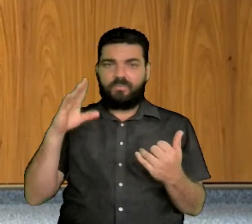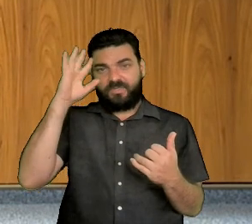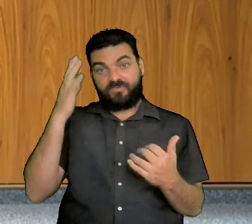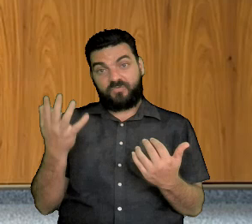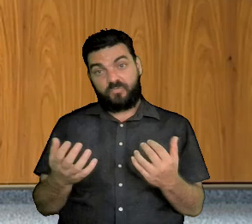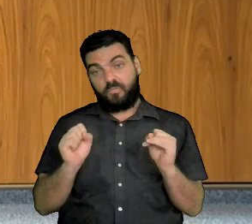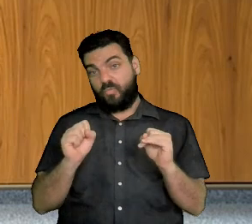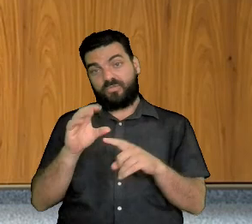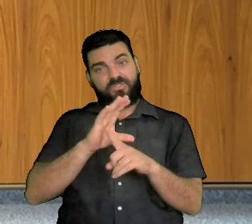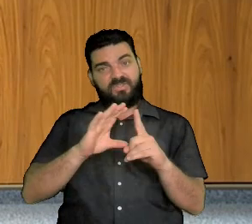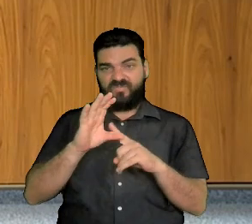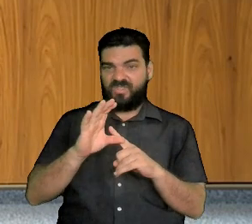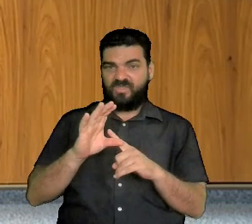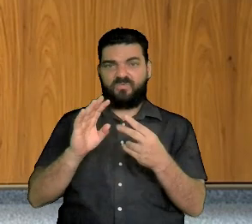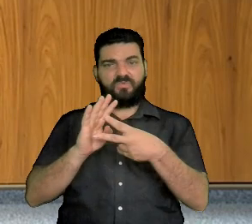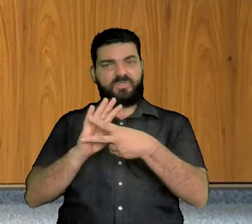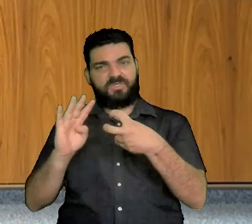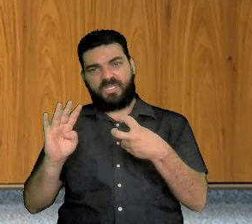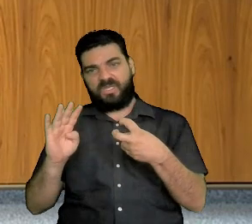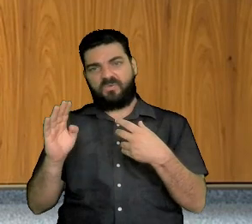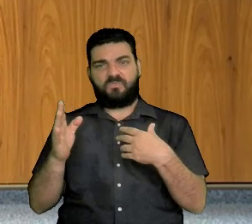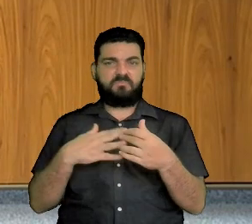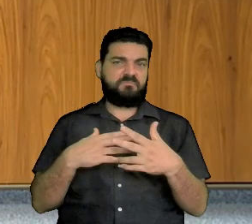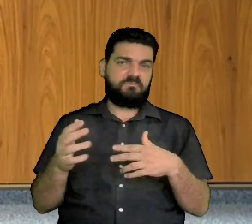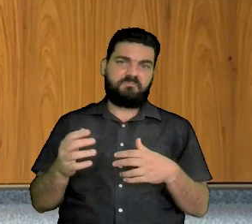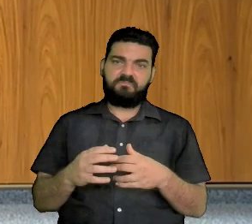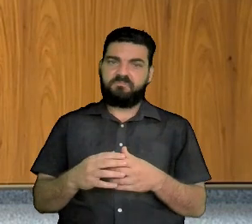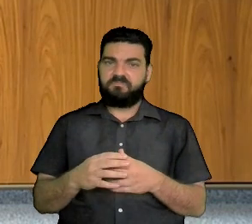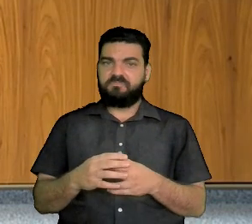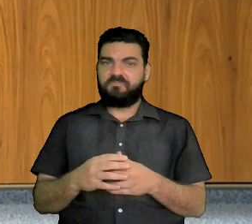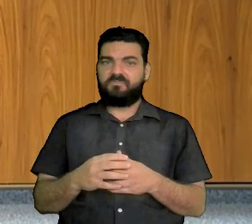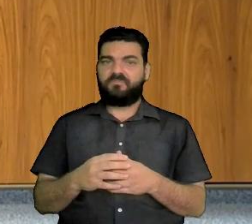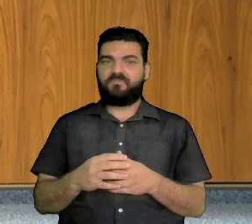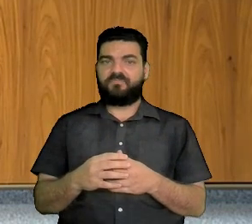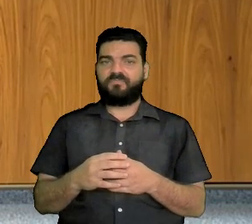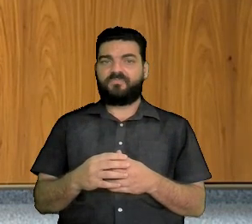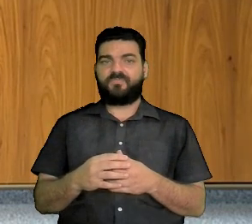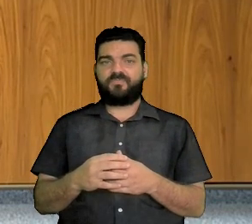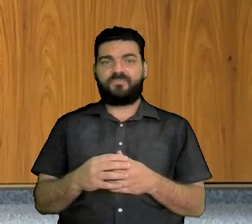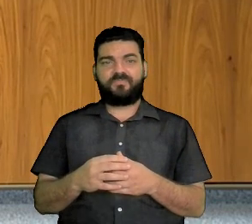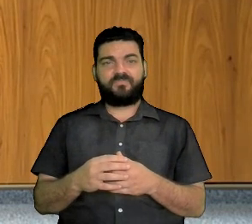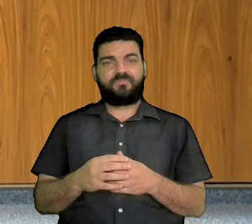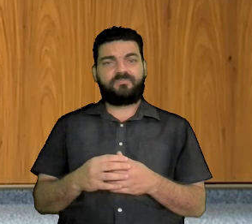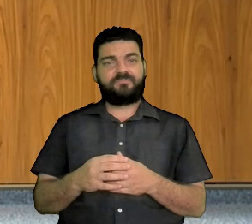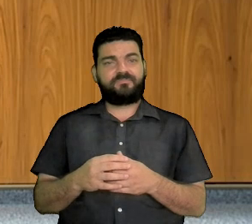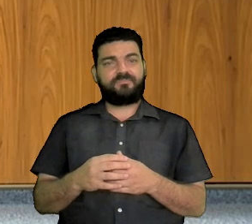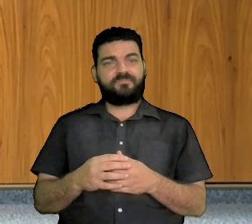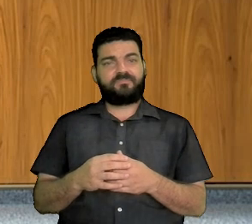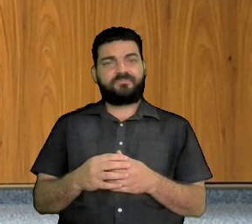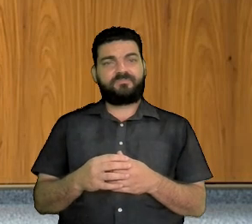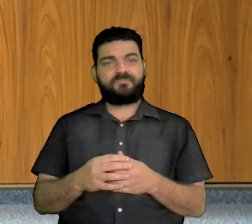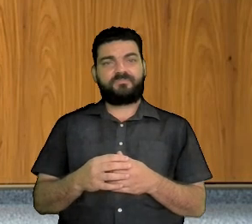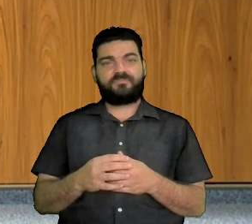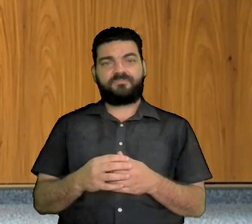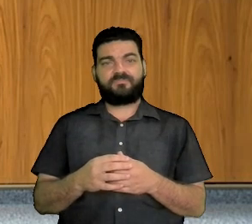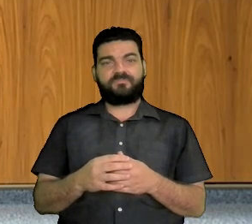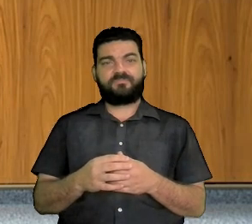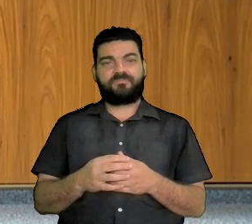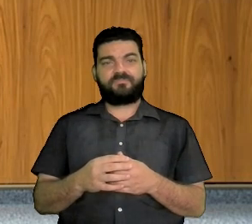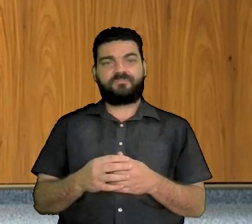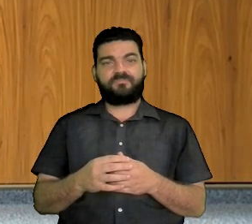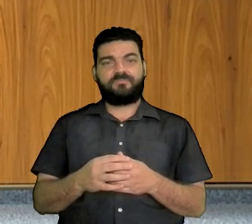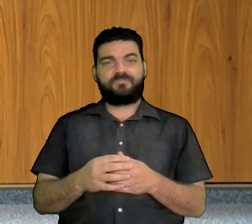maneira consensual, seja no âmbito civil e, digo aí, puxando a sardinha para a minha